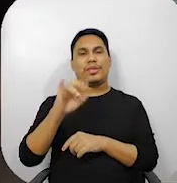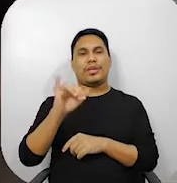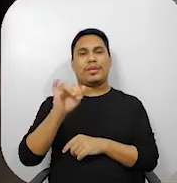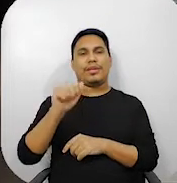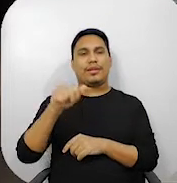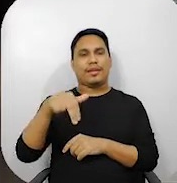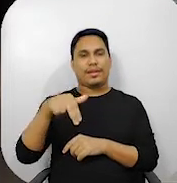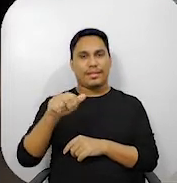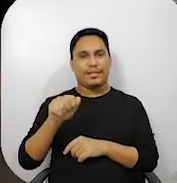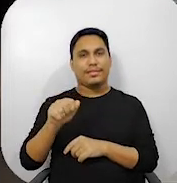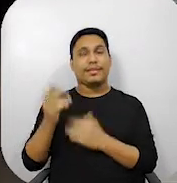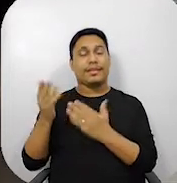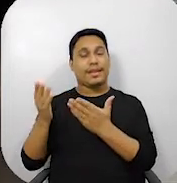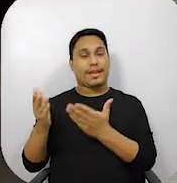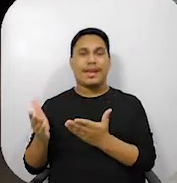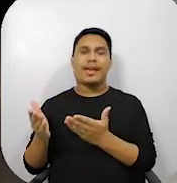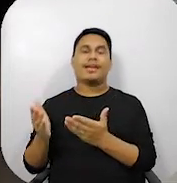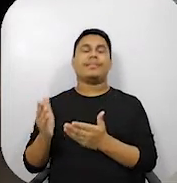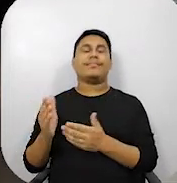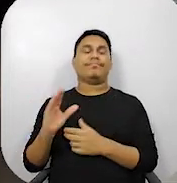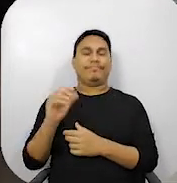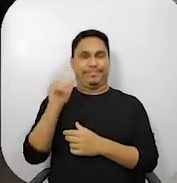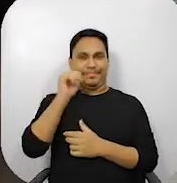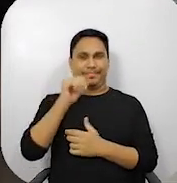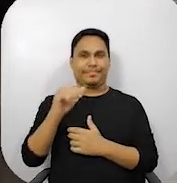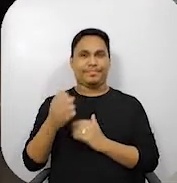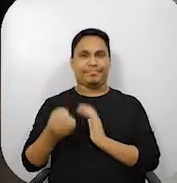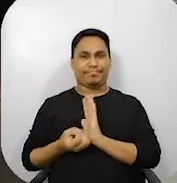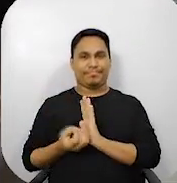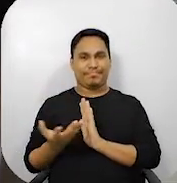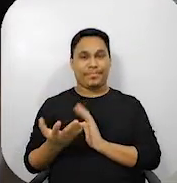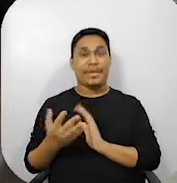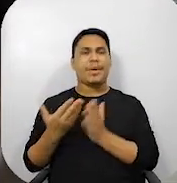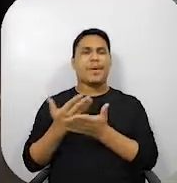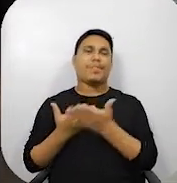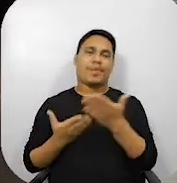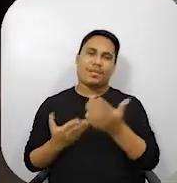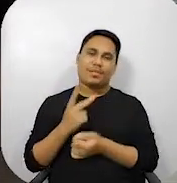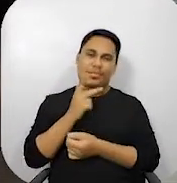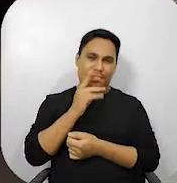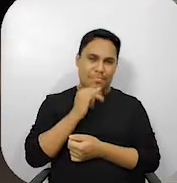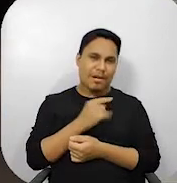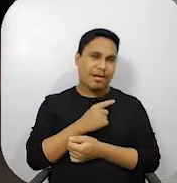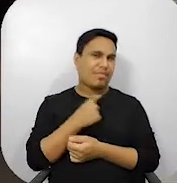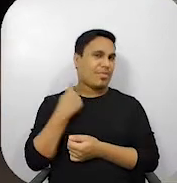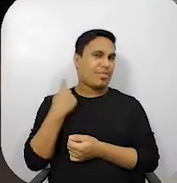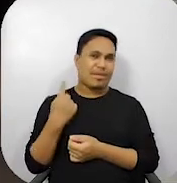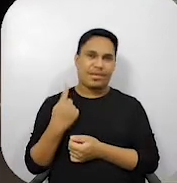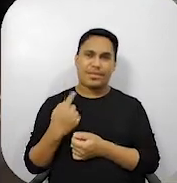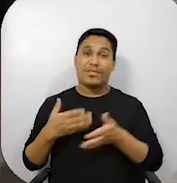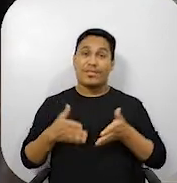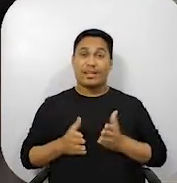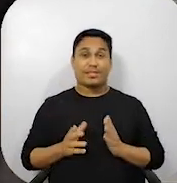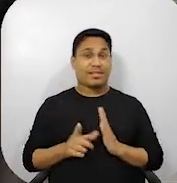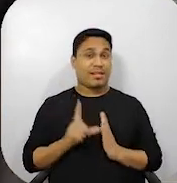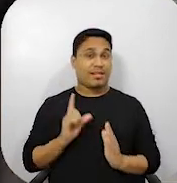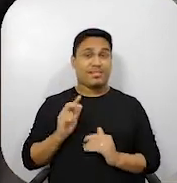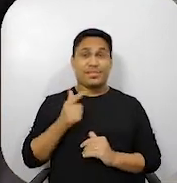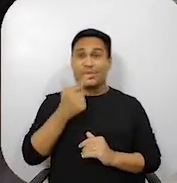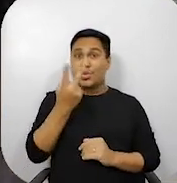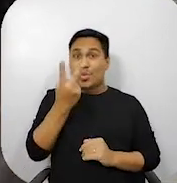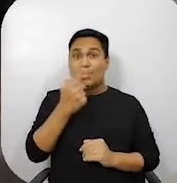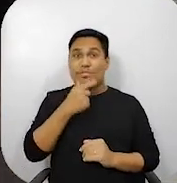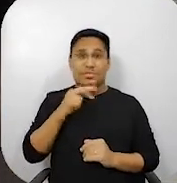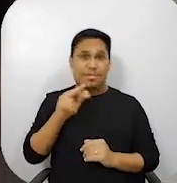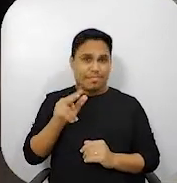infância ela perdeu o pai os dois irmãos antes de nascer EA mãe quando ela